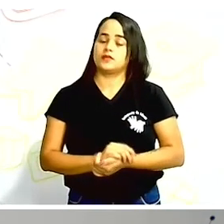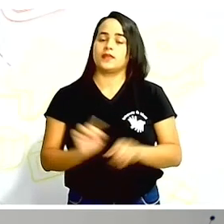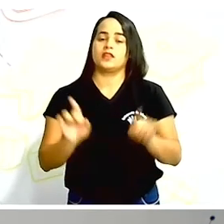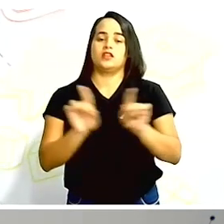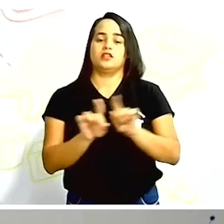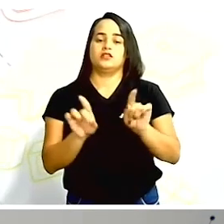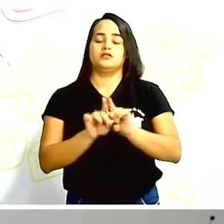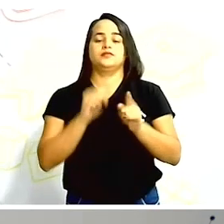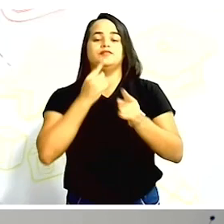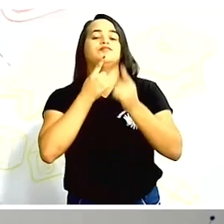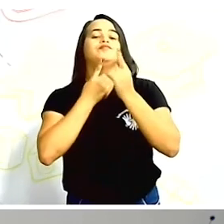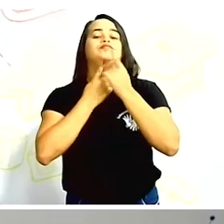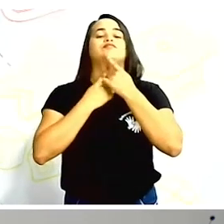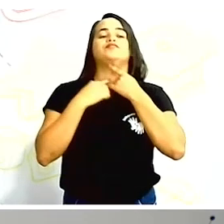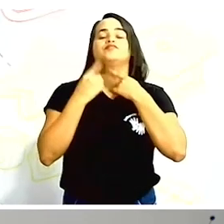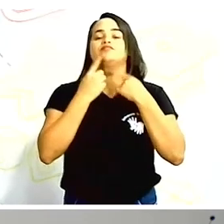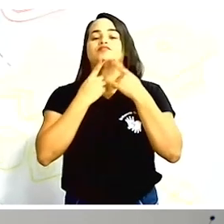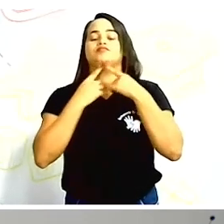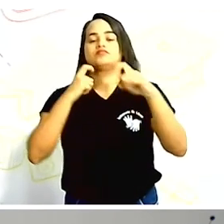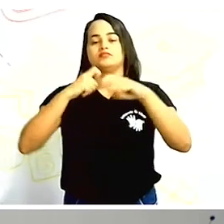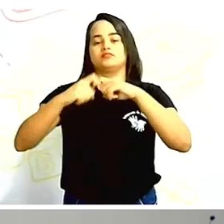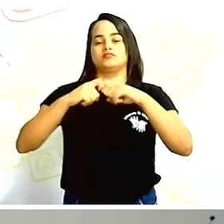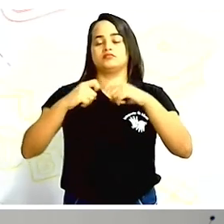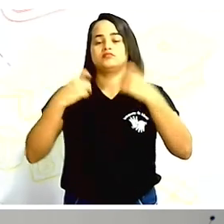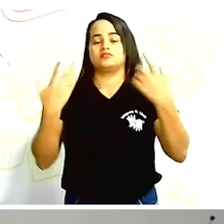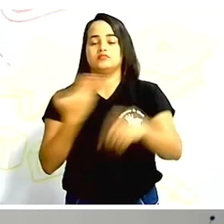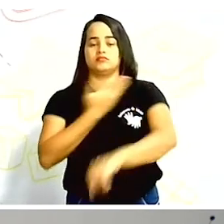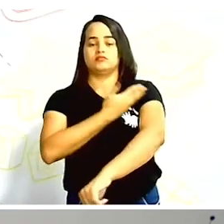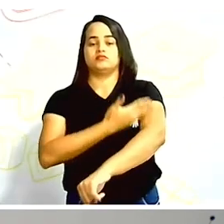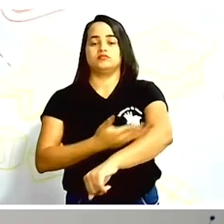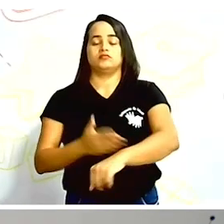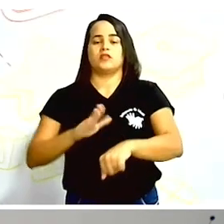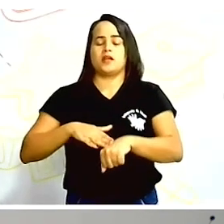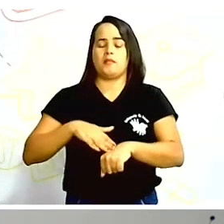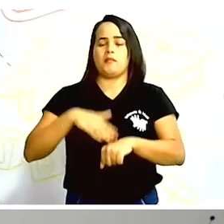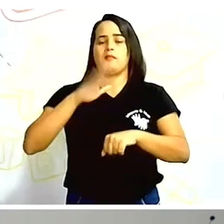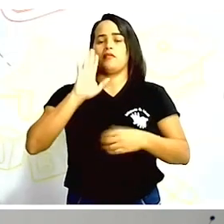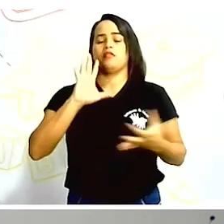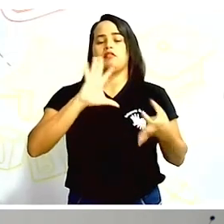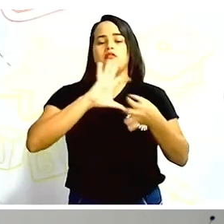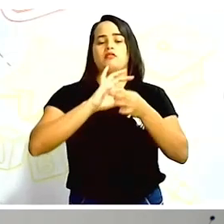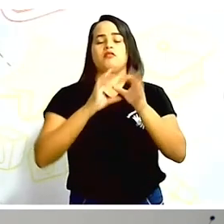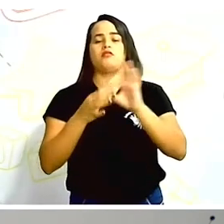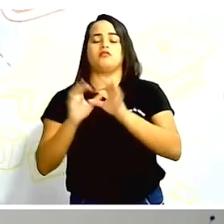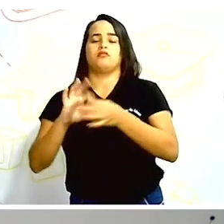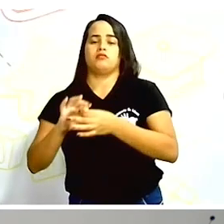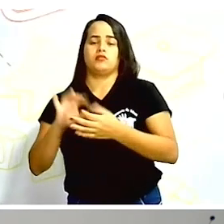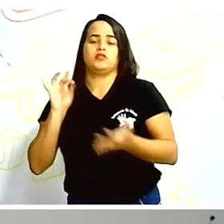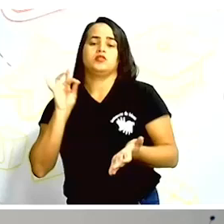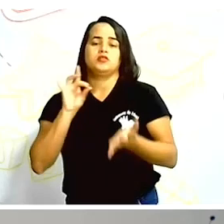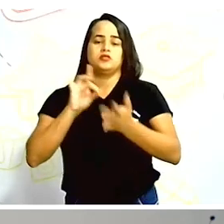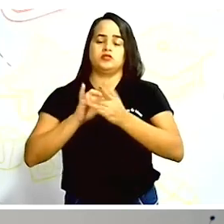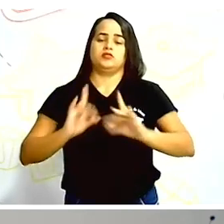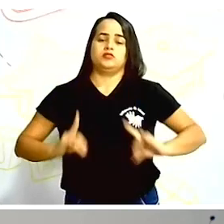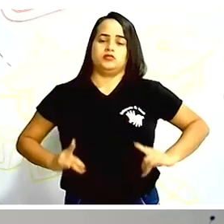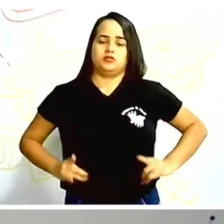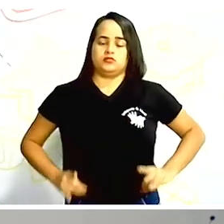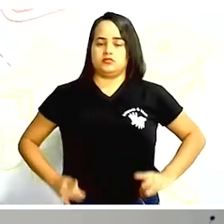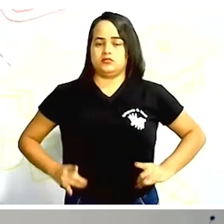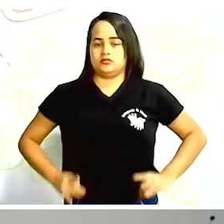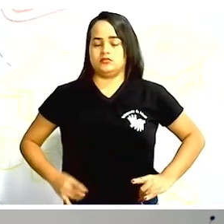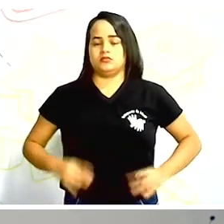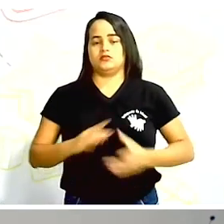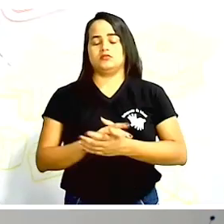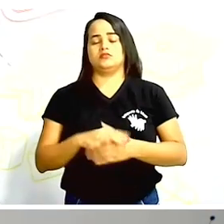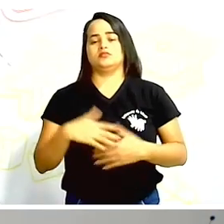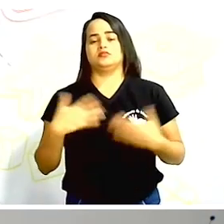o desejo sexual. Este é um comportamento que mais está relacionado com a atuação da testosterona